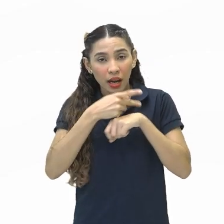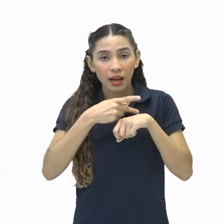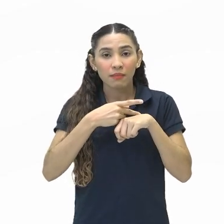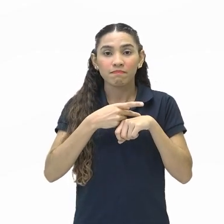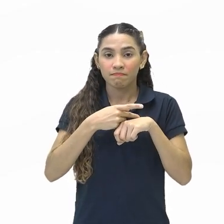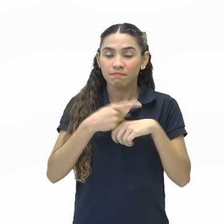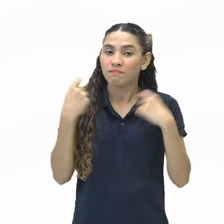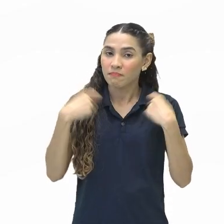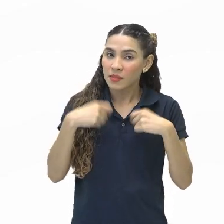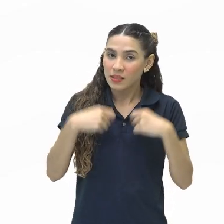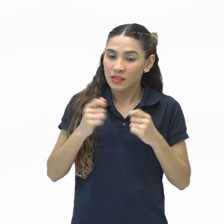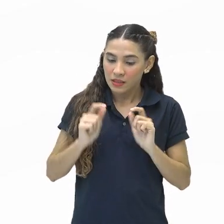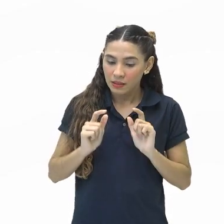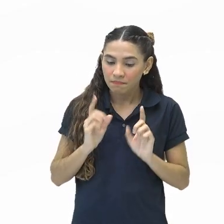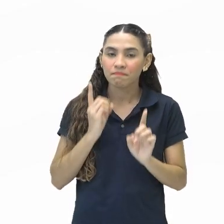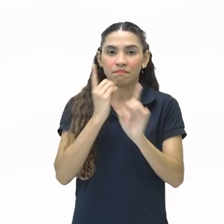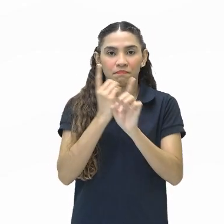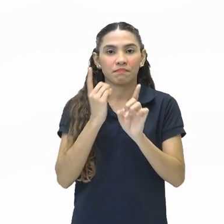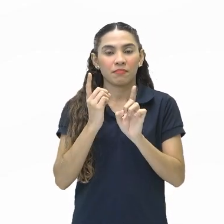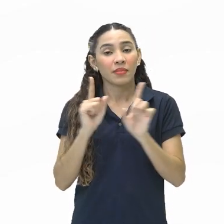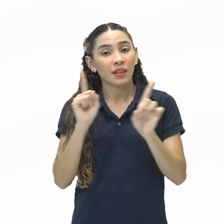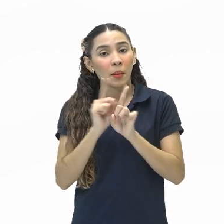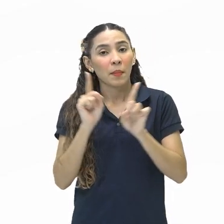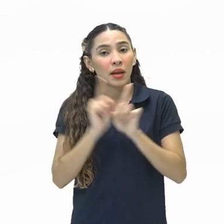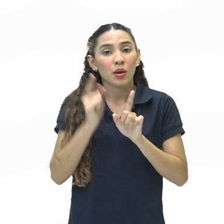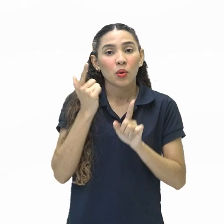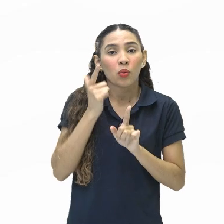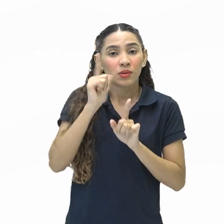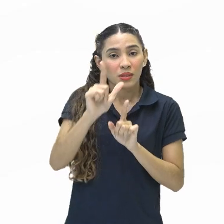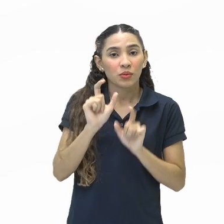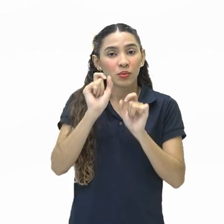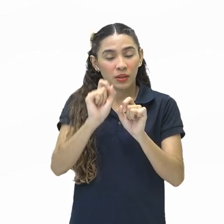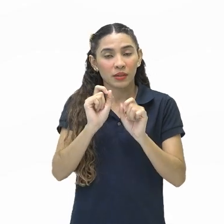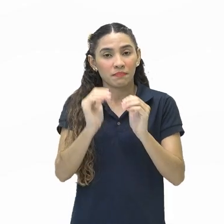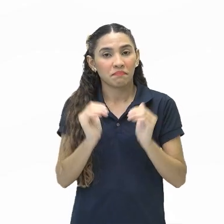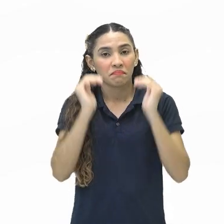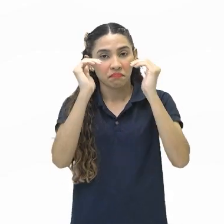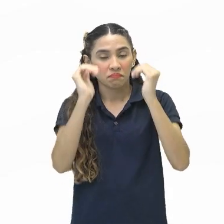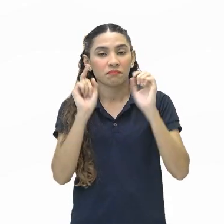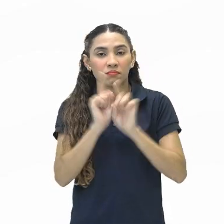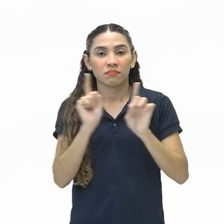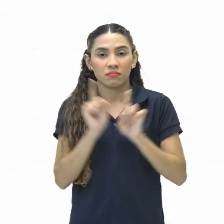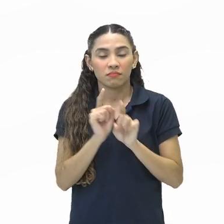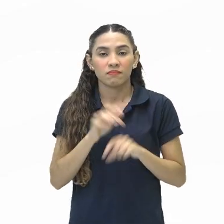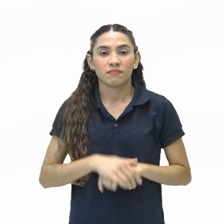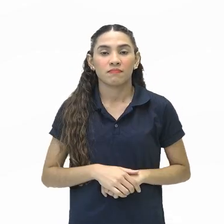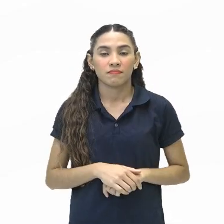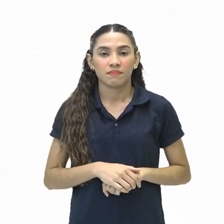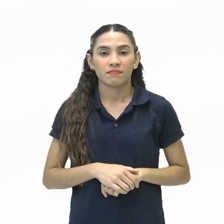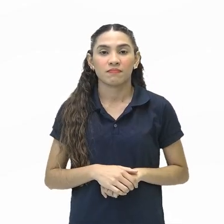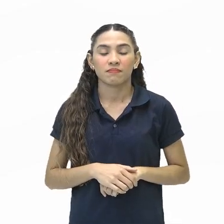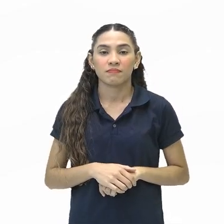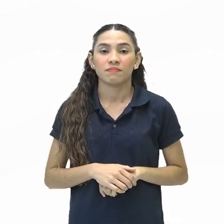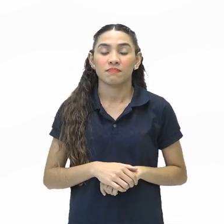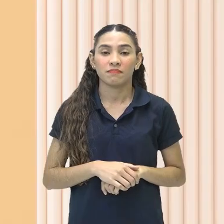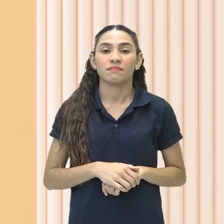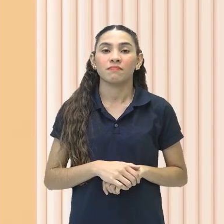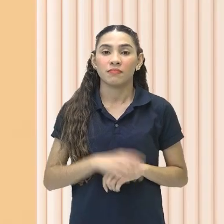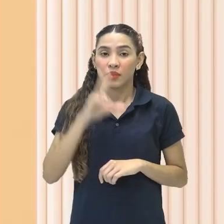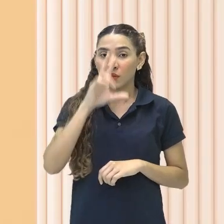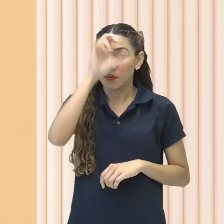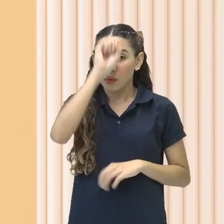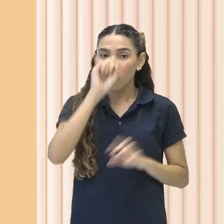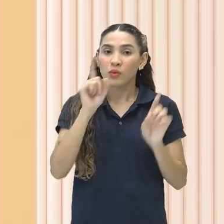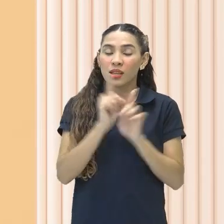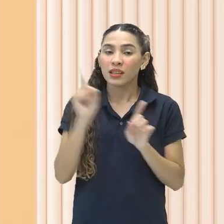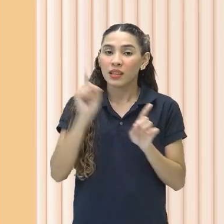essa presença e alcançar esse patamar, né, de força e